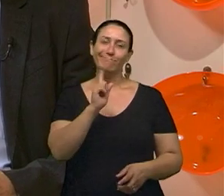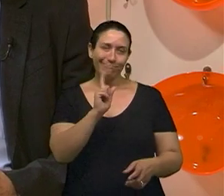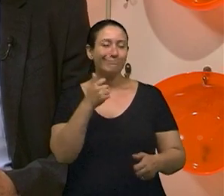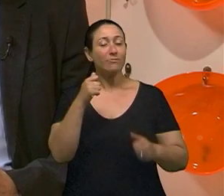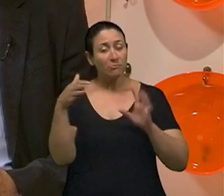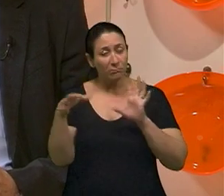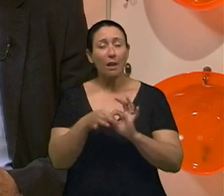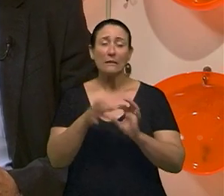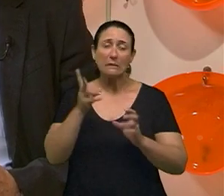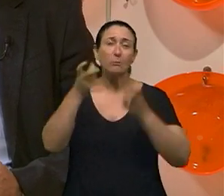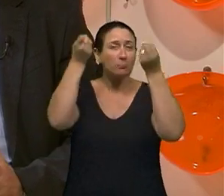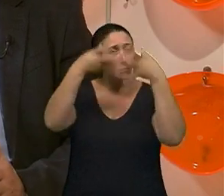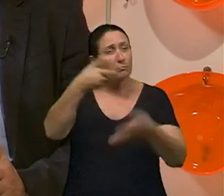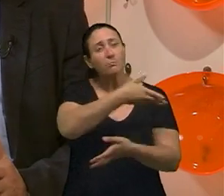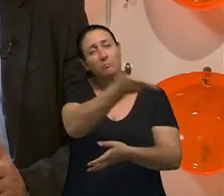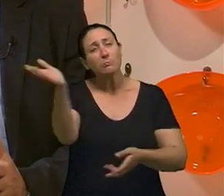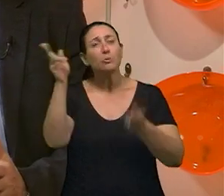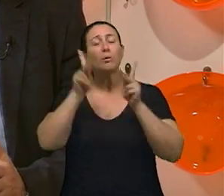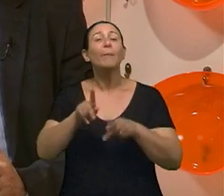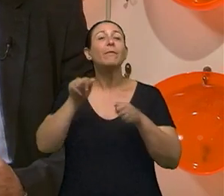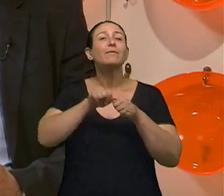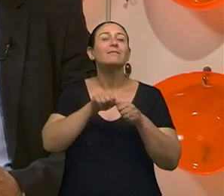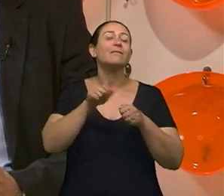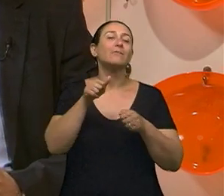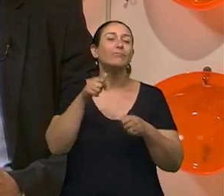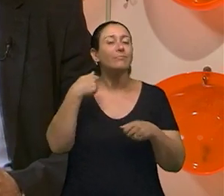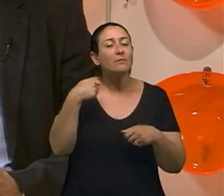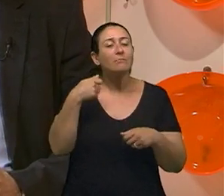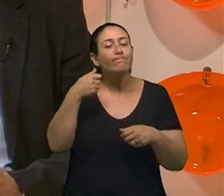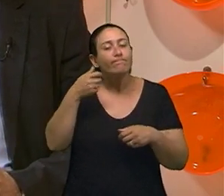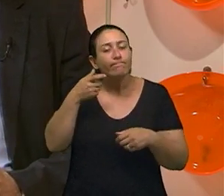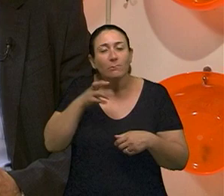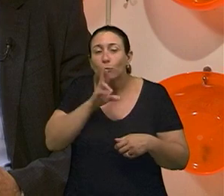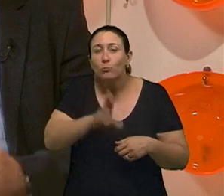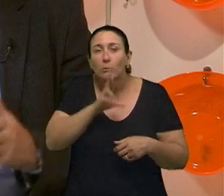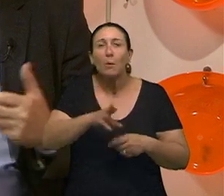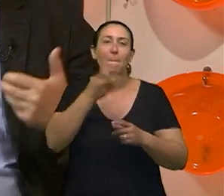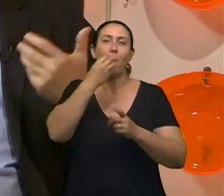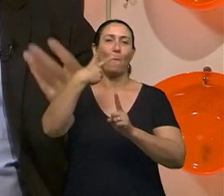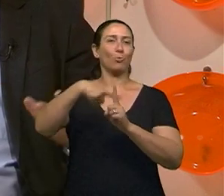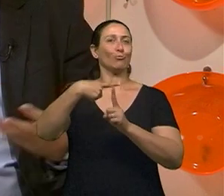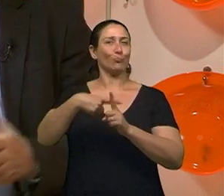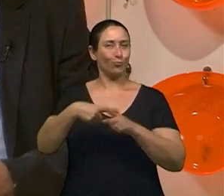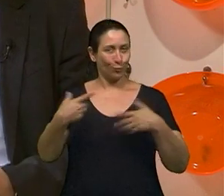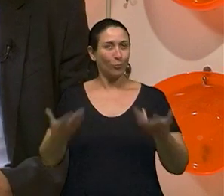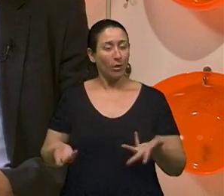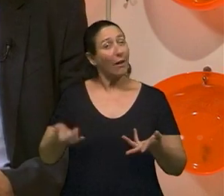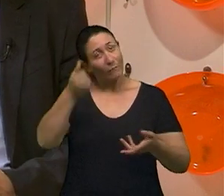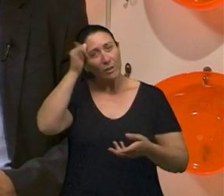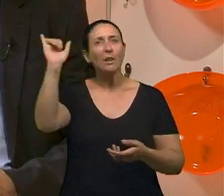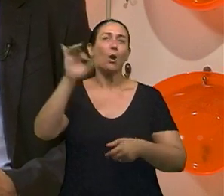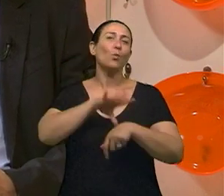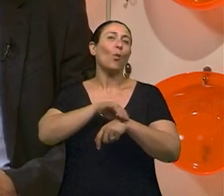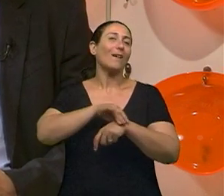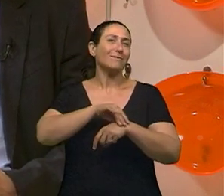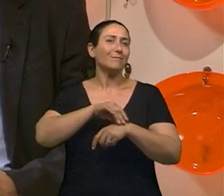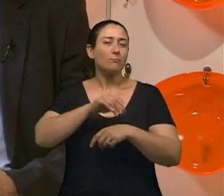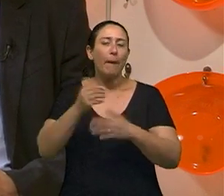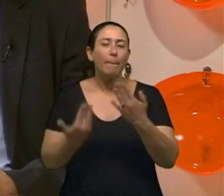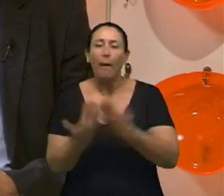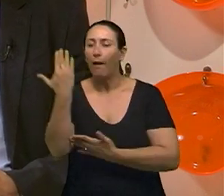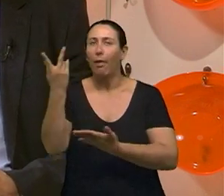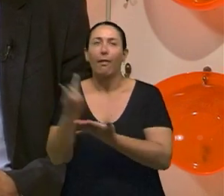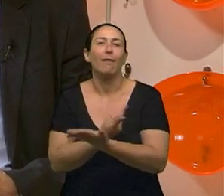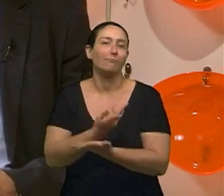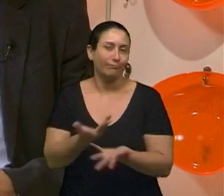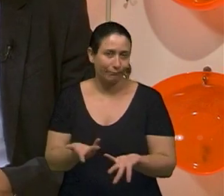pacientes no sentido de manterem o resultado do procedimento ou até evitarem que a doença também apareça em